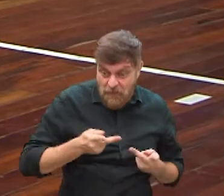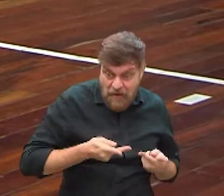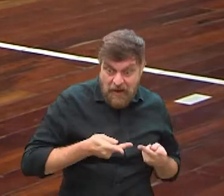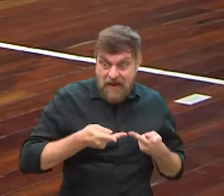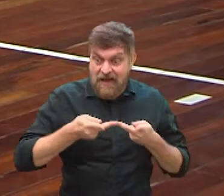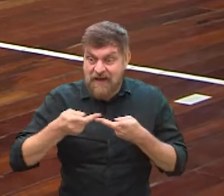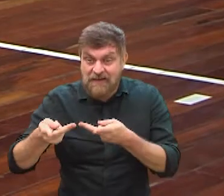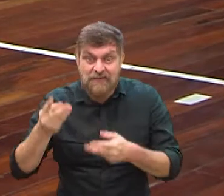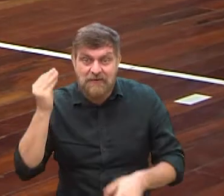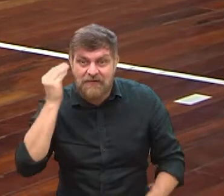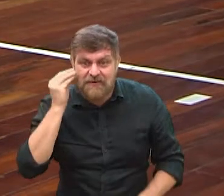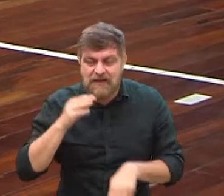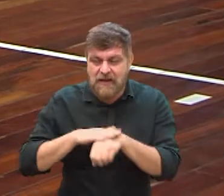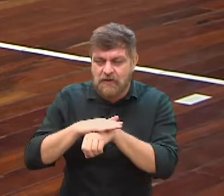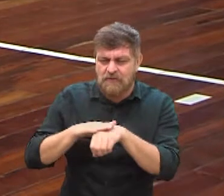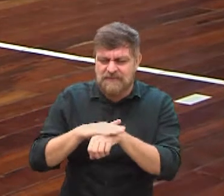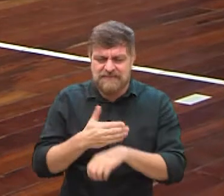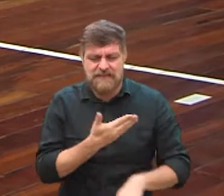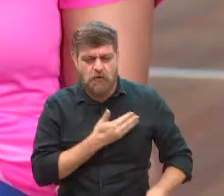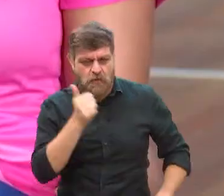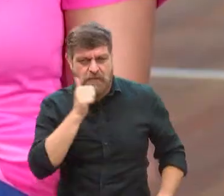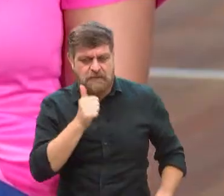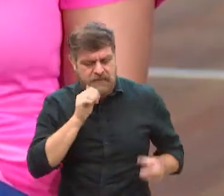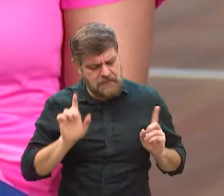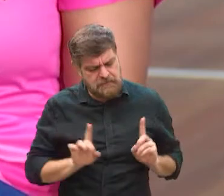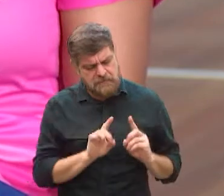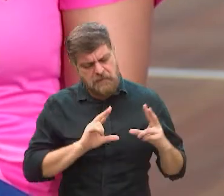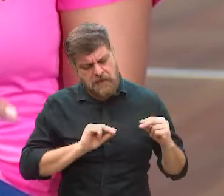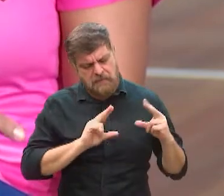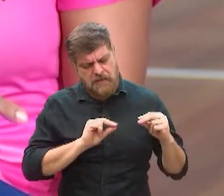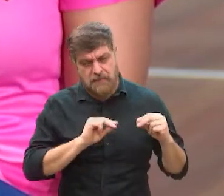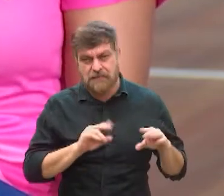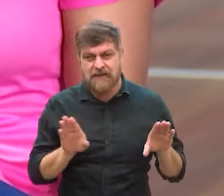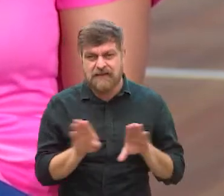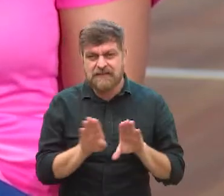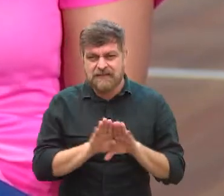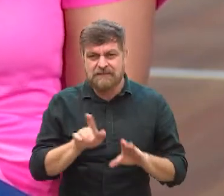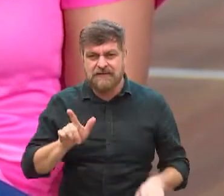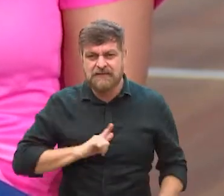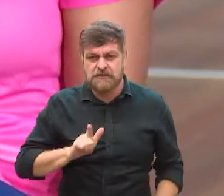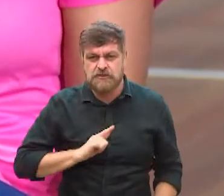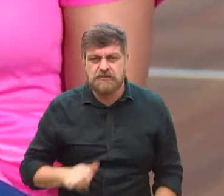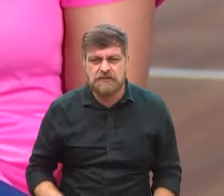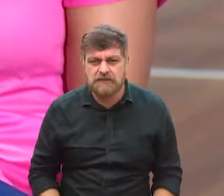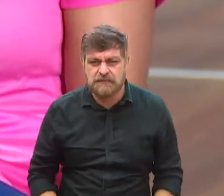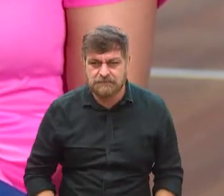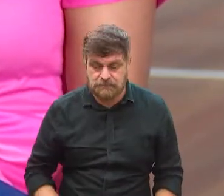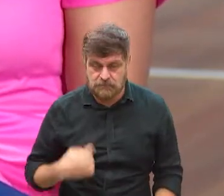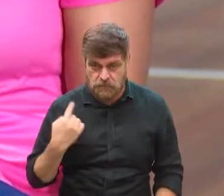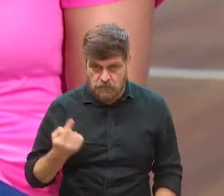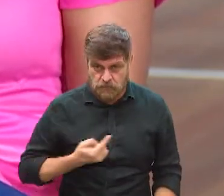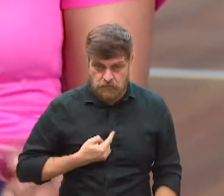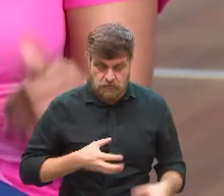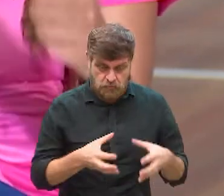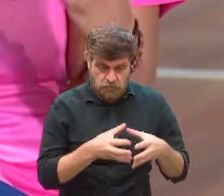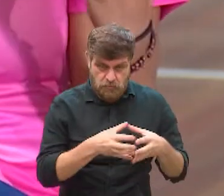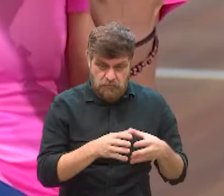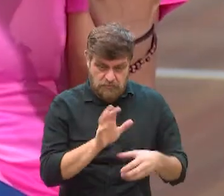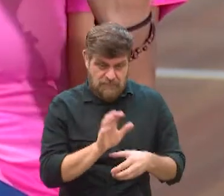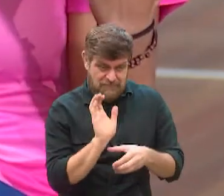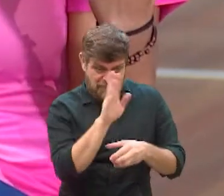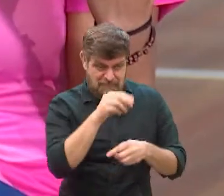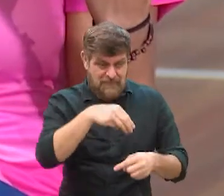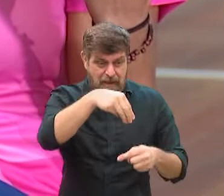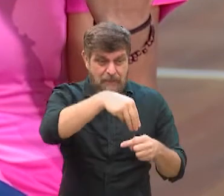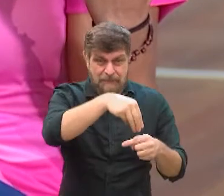a oportunidade, conversando com uma amiga minha, e na época Ourinhos também, e eu jogava, o nosso time de Maringá, a gente jogava